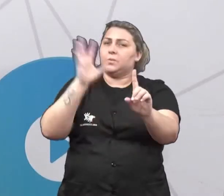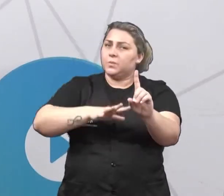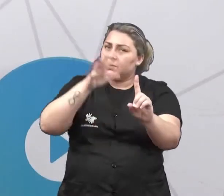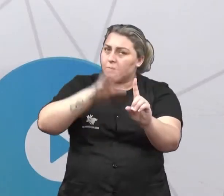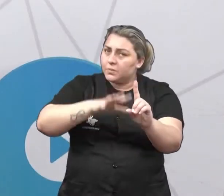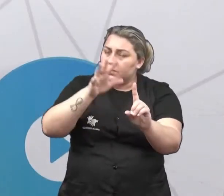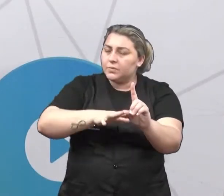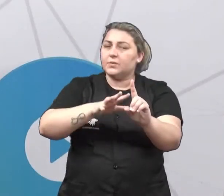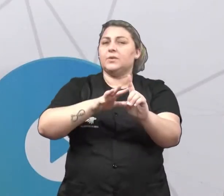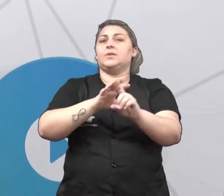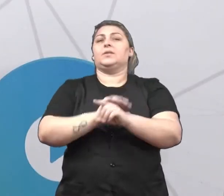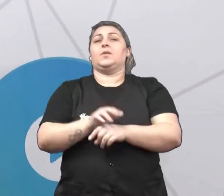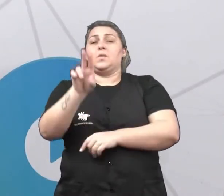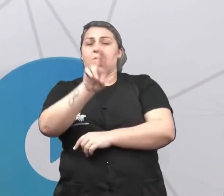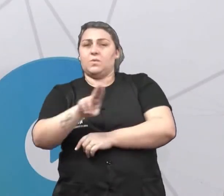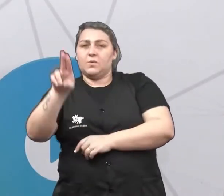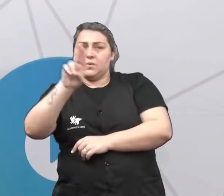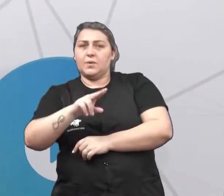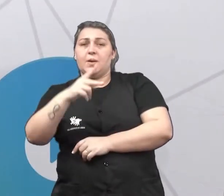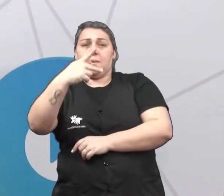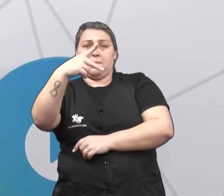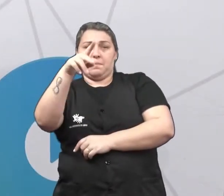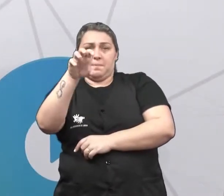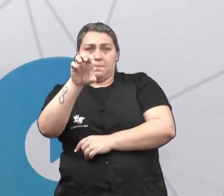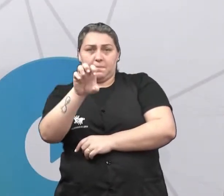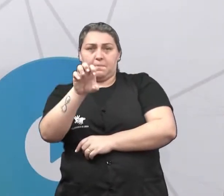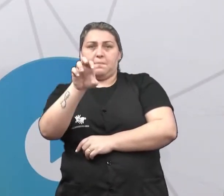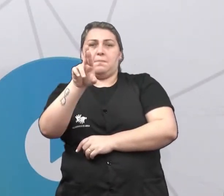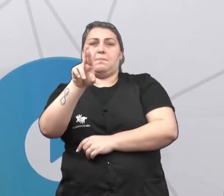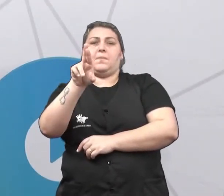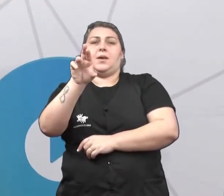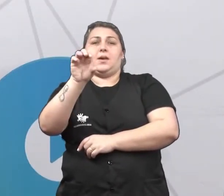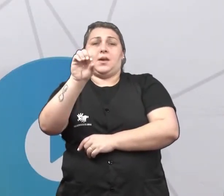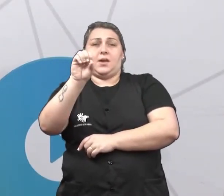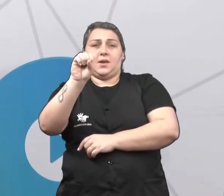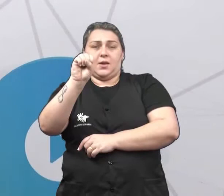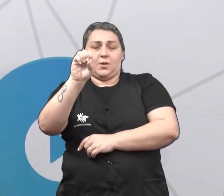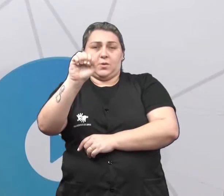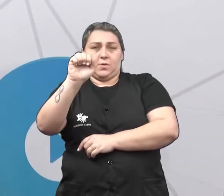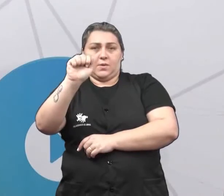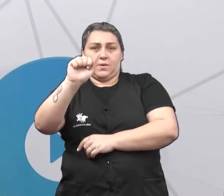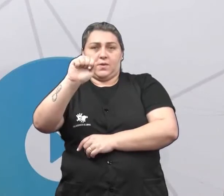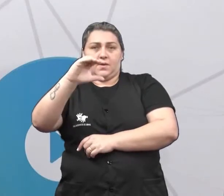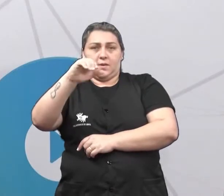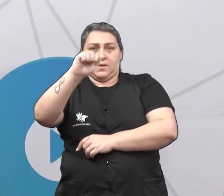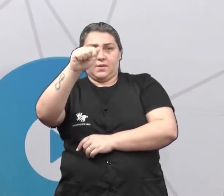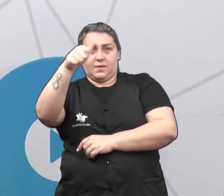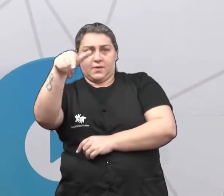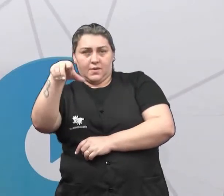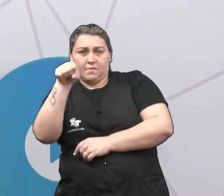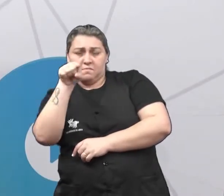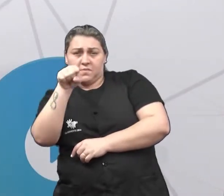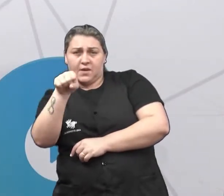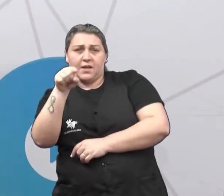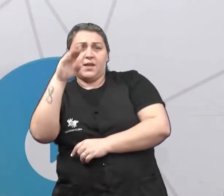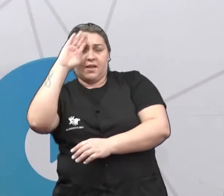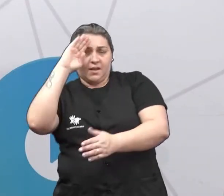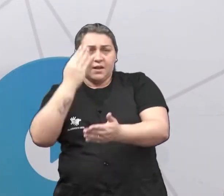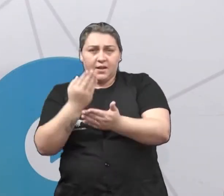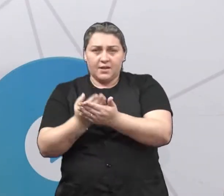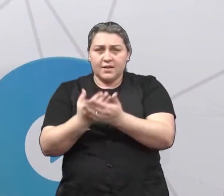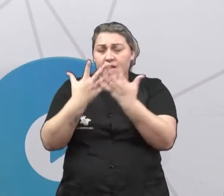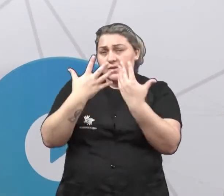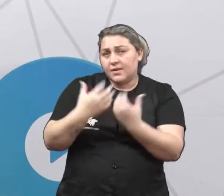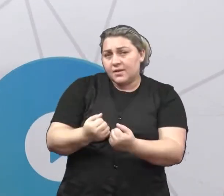publicidade quanto a propaganda usa a palavra persuasão, que é persuadir, levar você a acreditar, a aceitar alguma